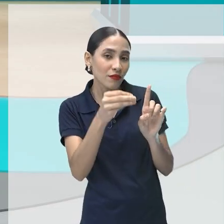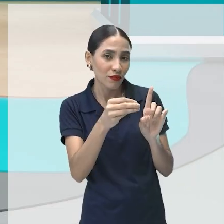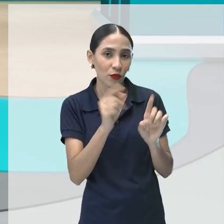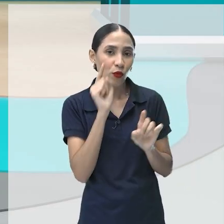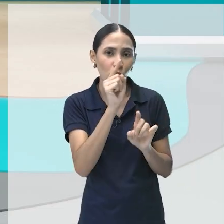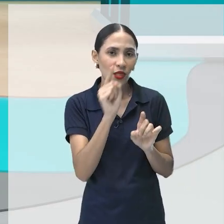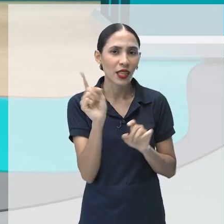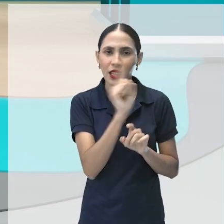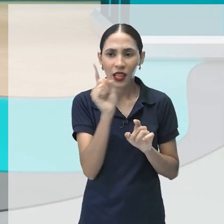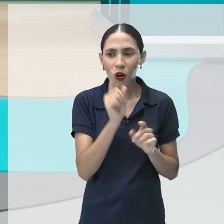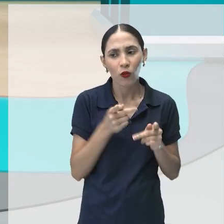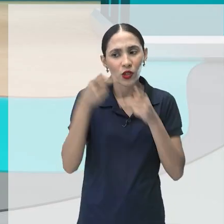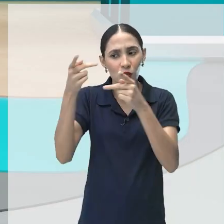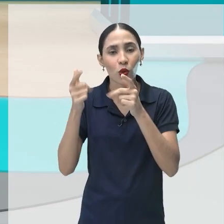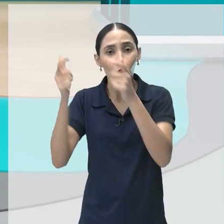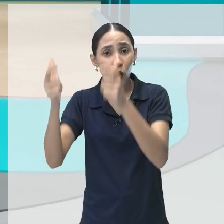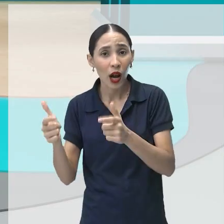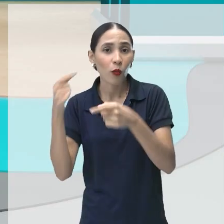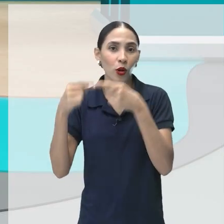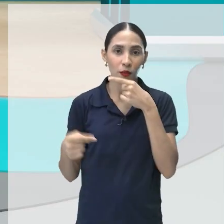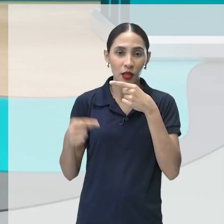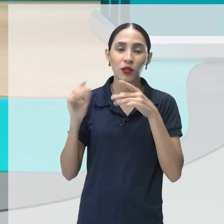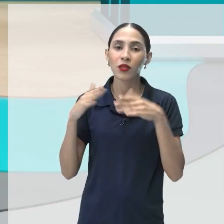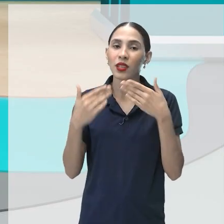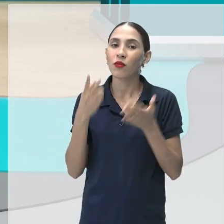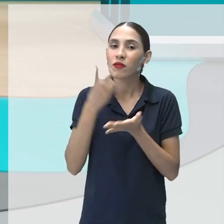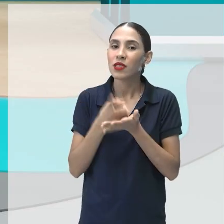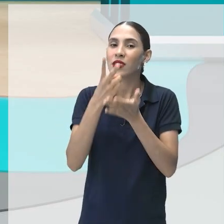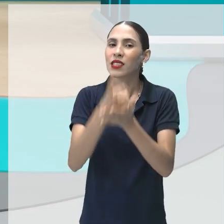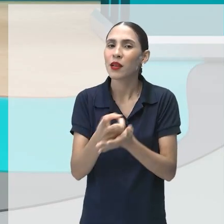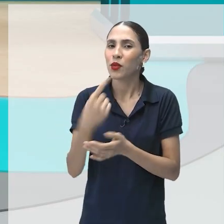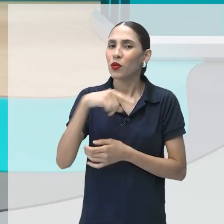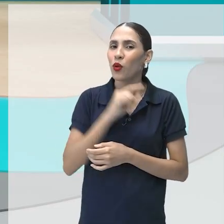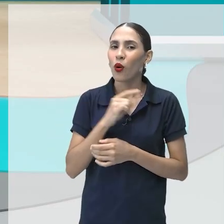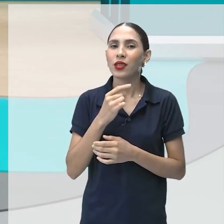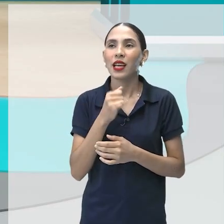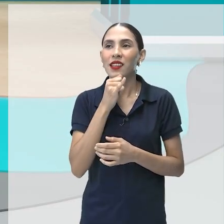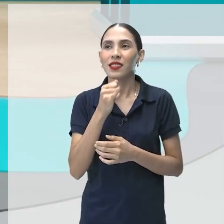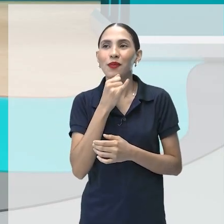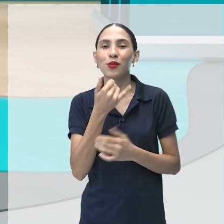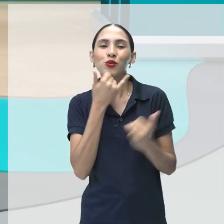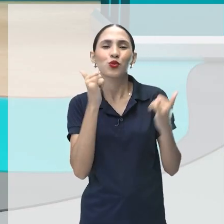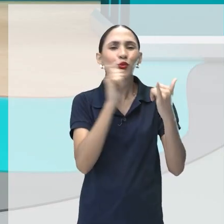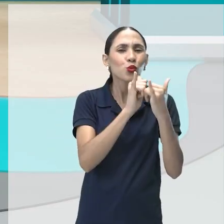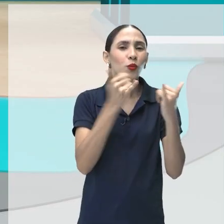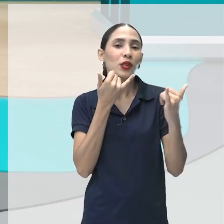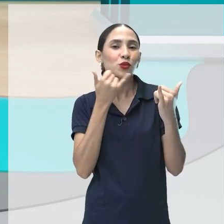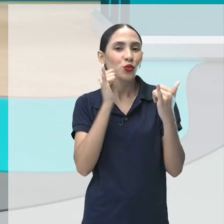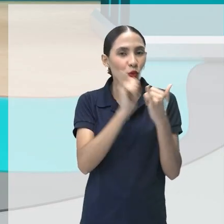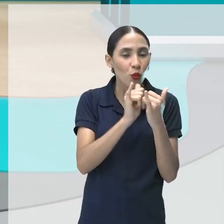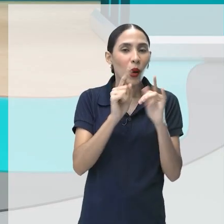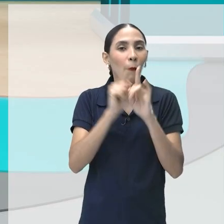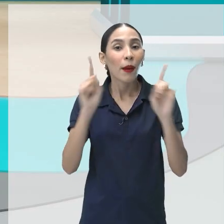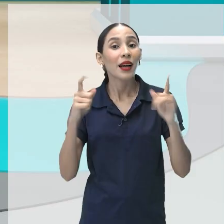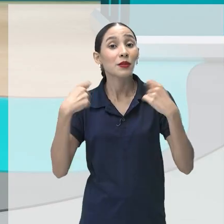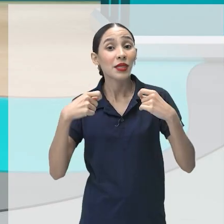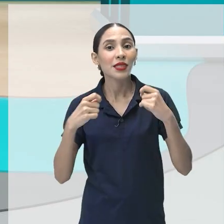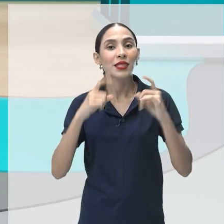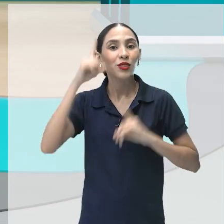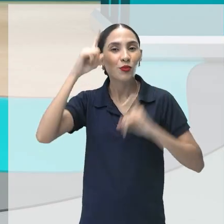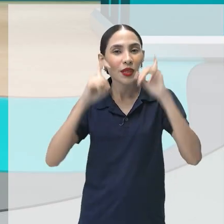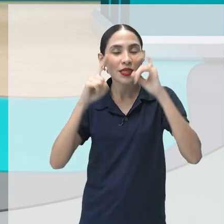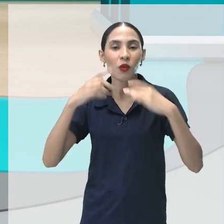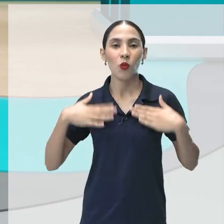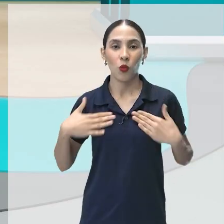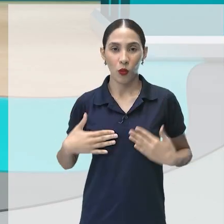estava nesse local proibido, não é isso? Então, sempre nós estamos dando desculpinhas assim, mas temos que ter o quê? Expressões corporais